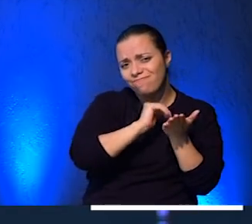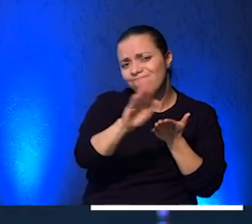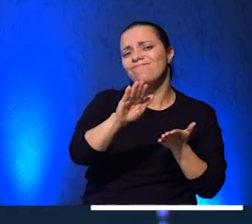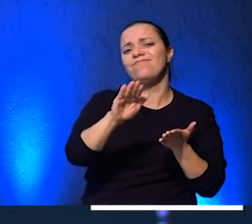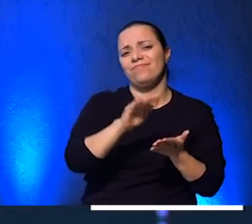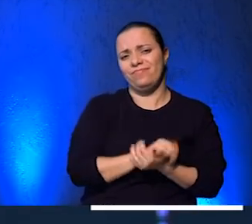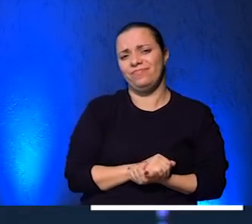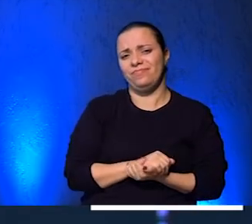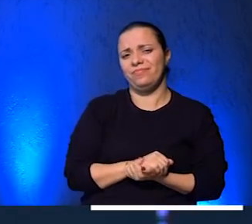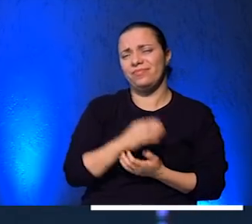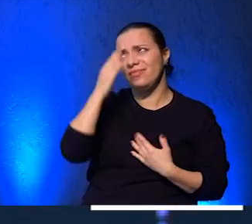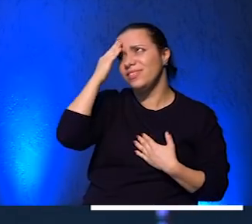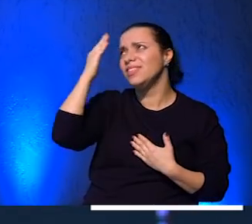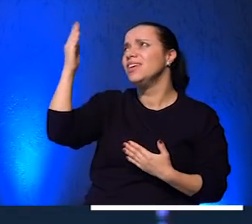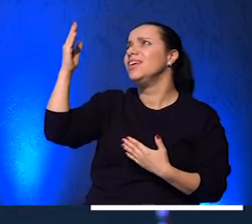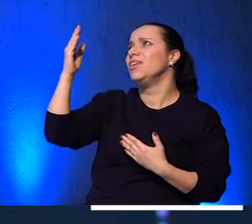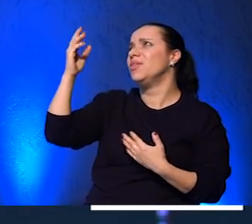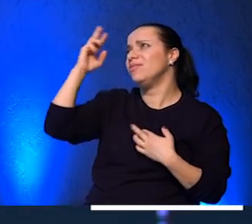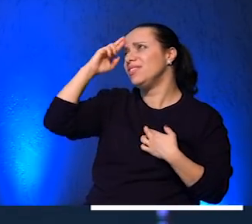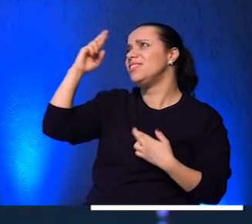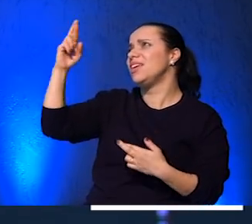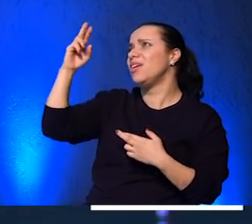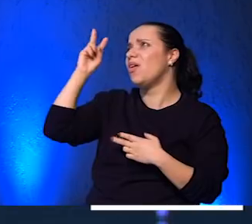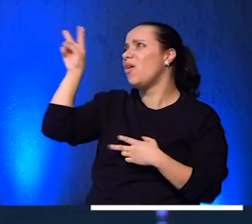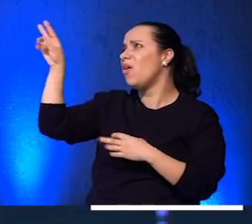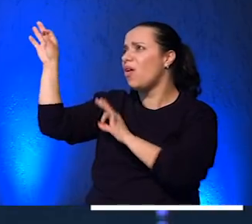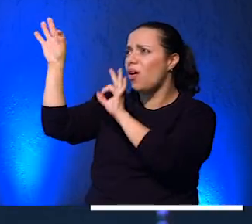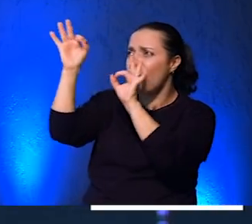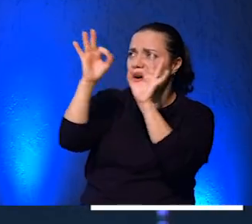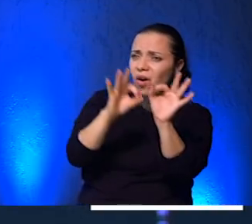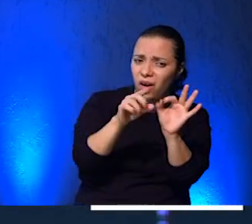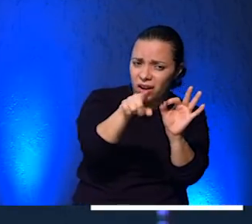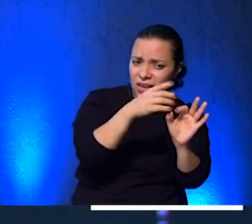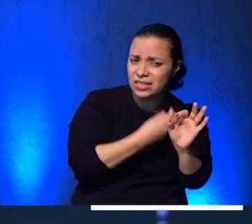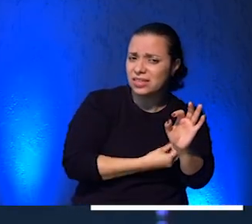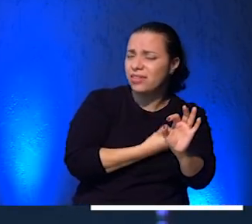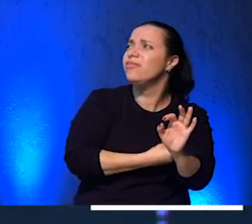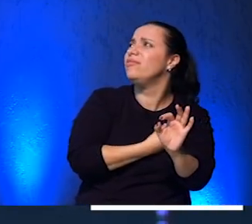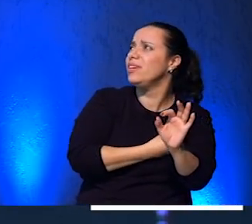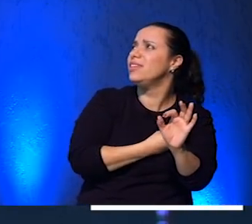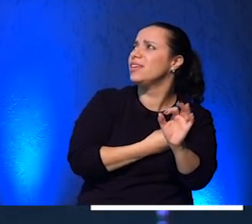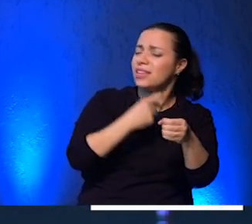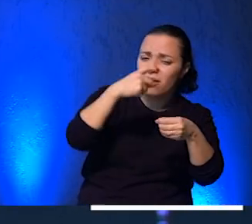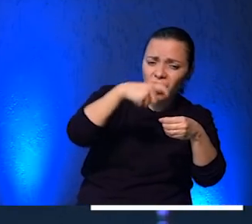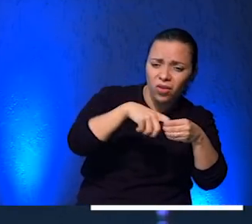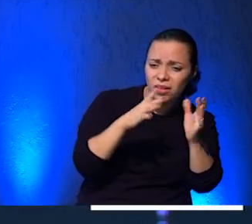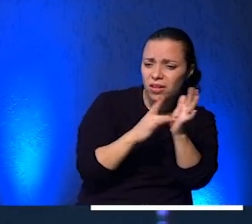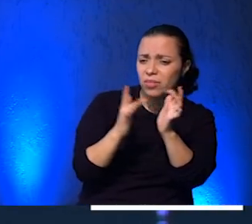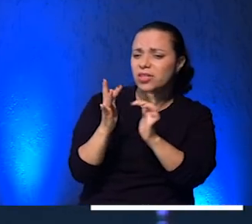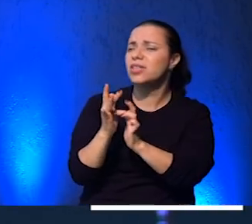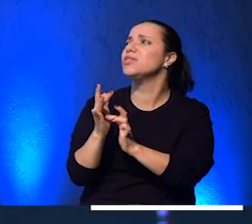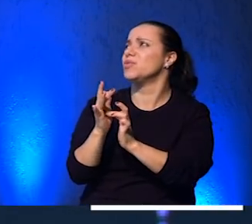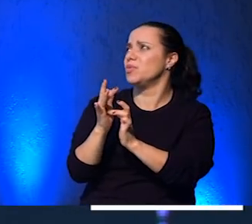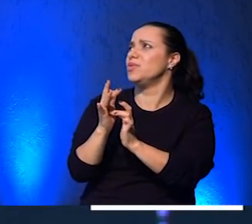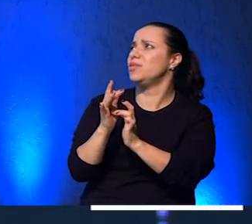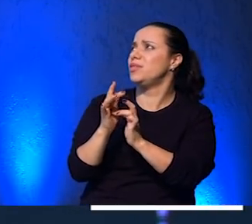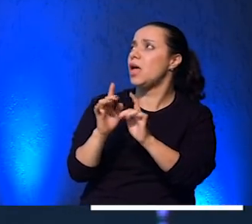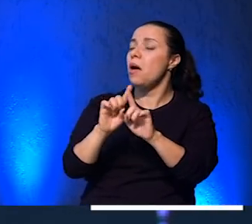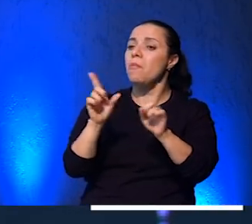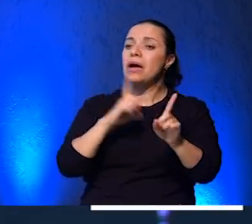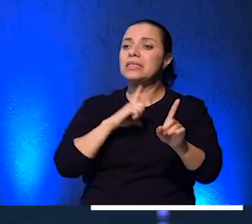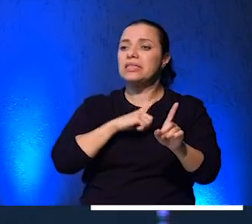que tá voltando para jesus que está entregando à vida para jesus e essa pessoa meu deus que tá em casa e tava em pecado